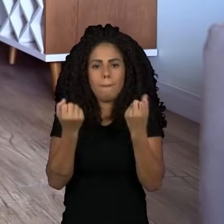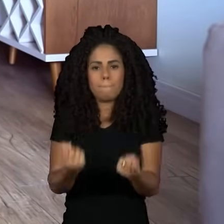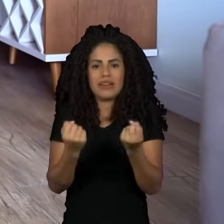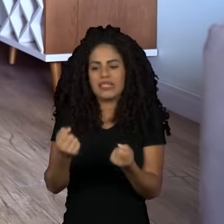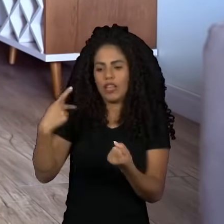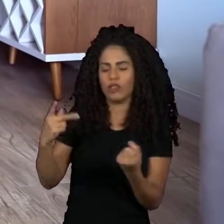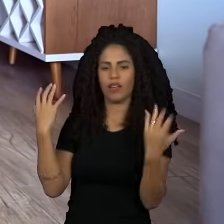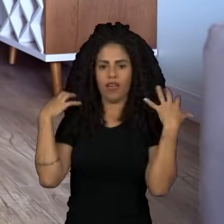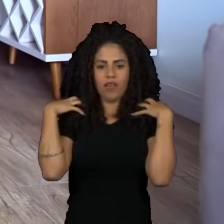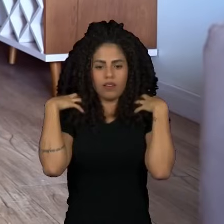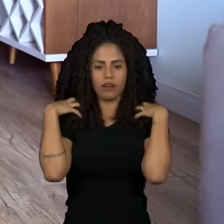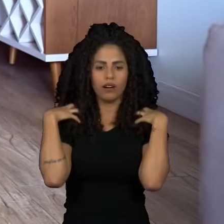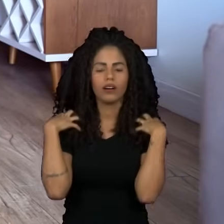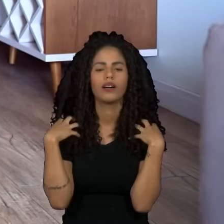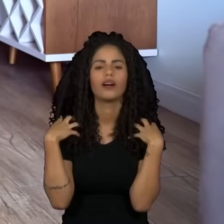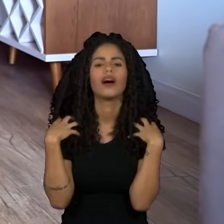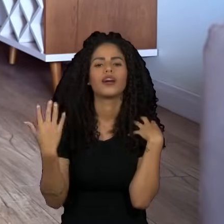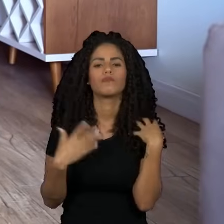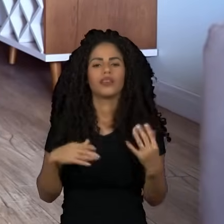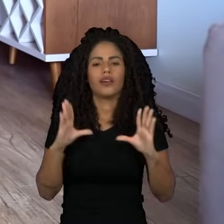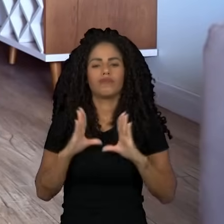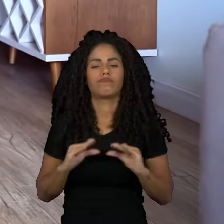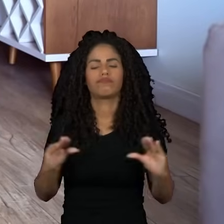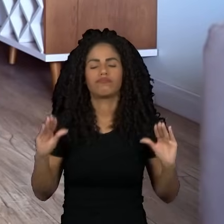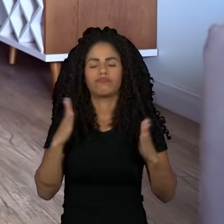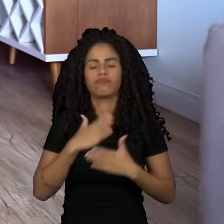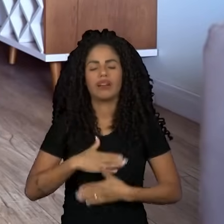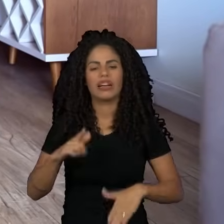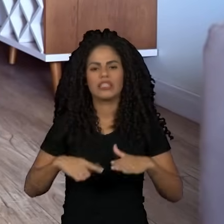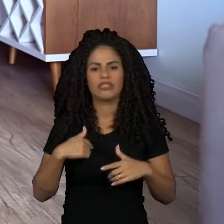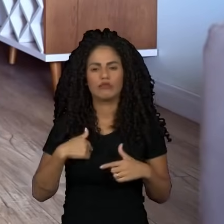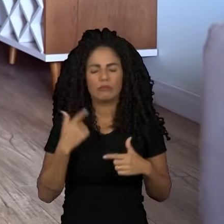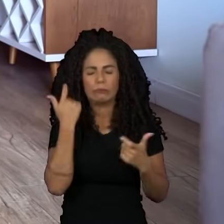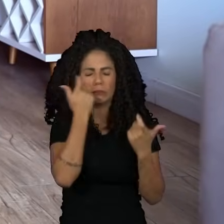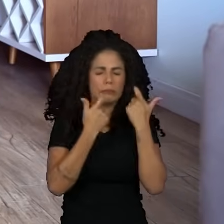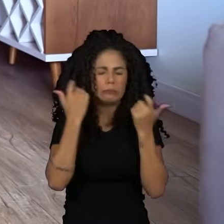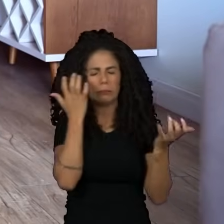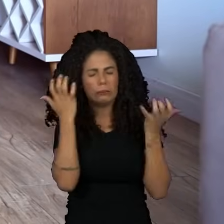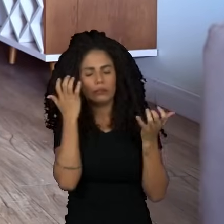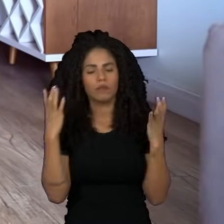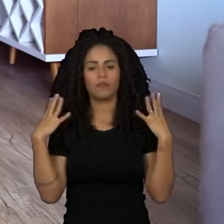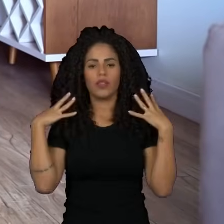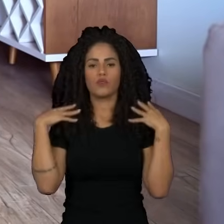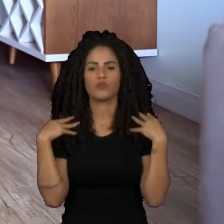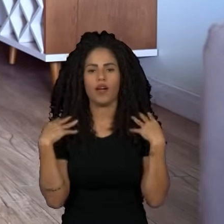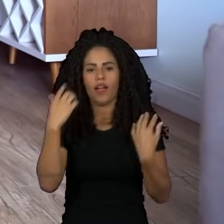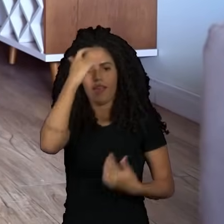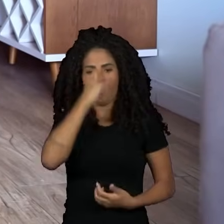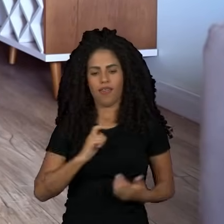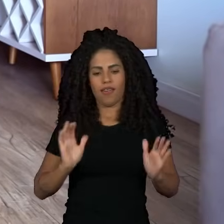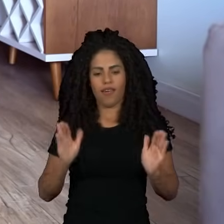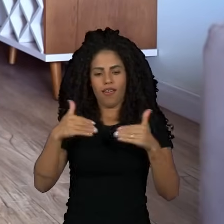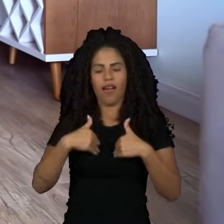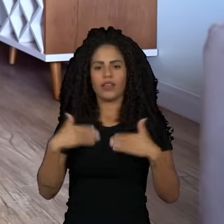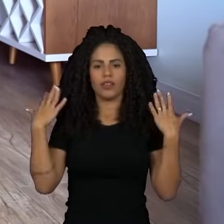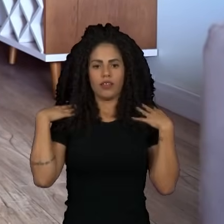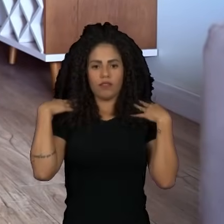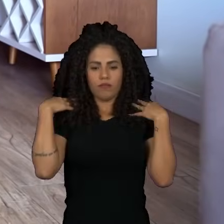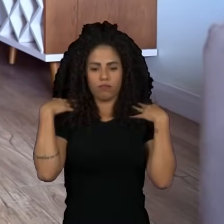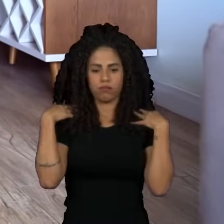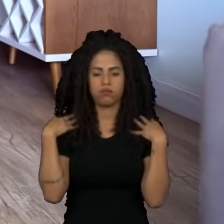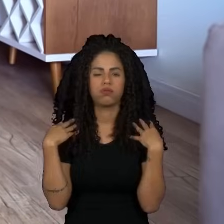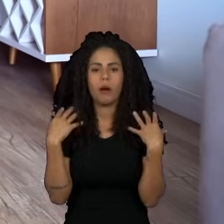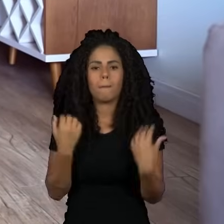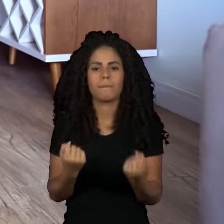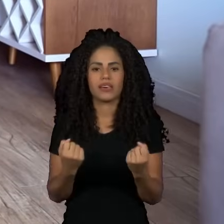acaba trazendo conforto para a pessoa que está em crise. E pra gente que é autista, a pressão, o peso, ajuda a